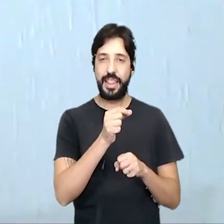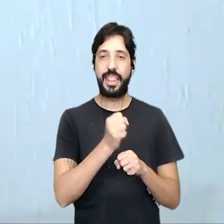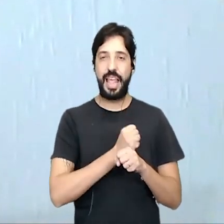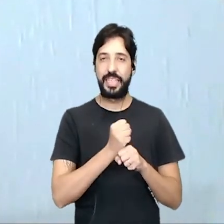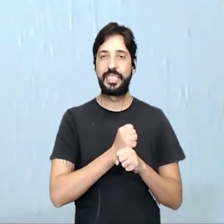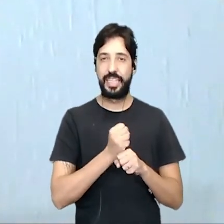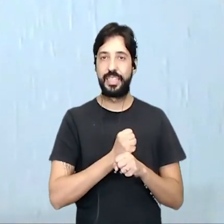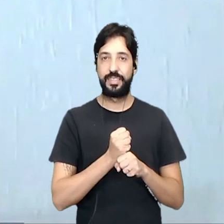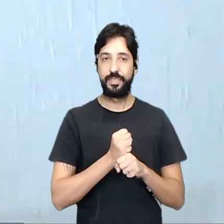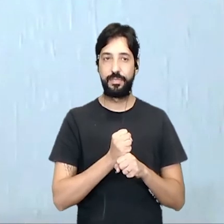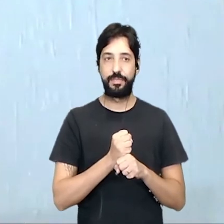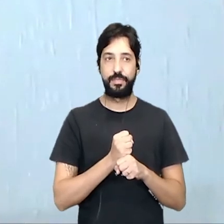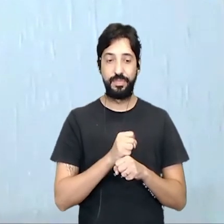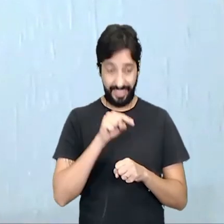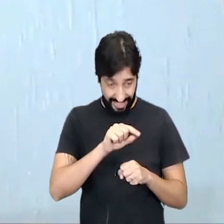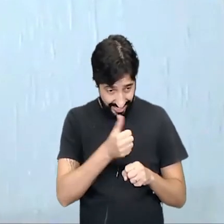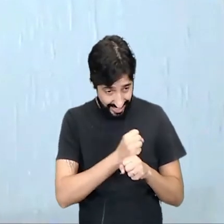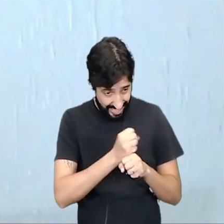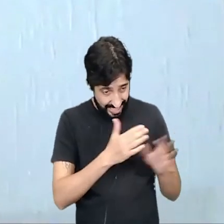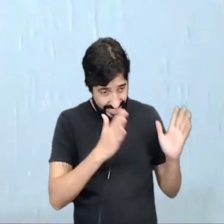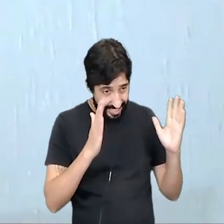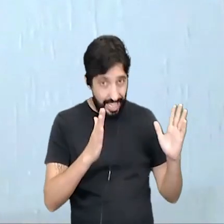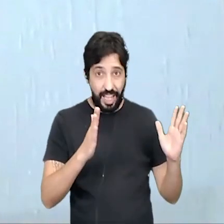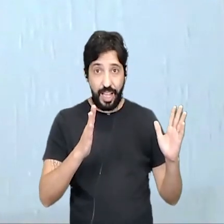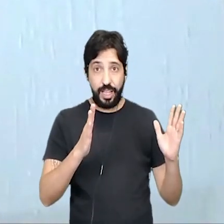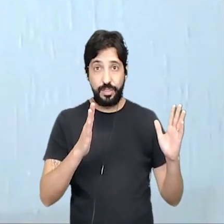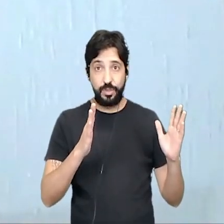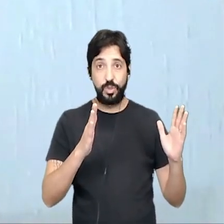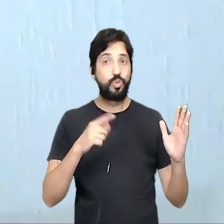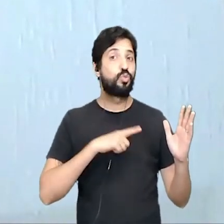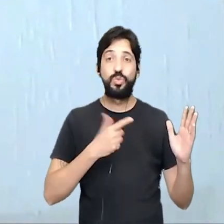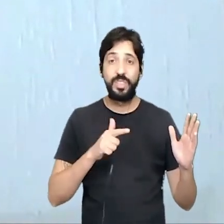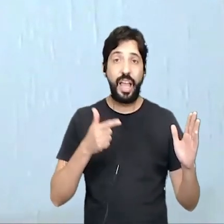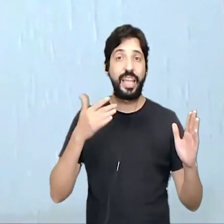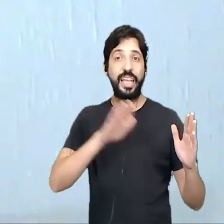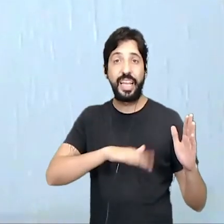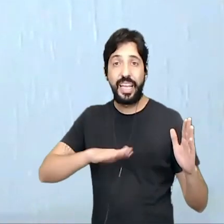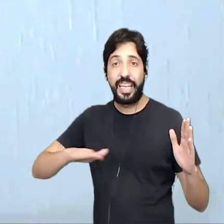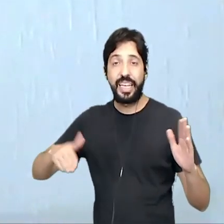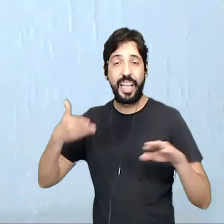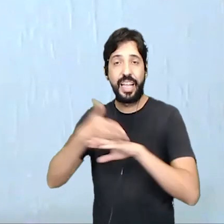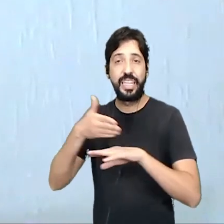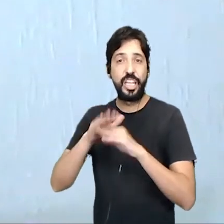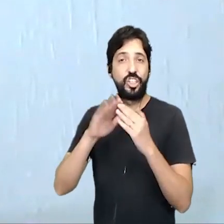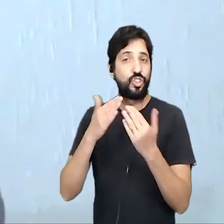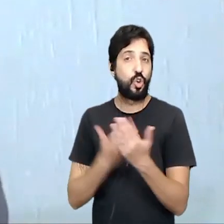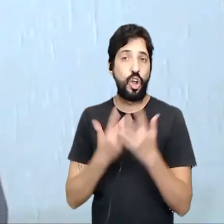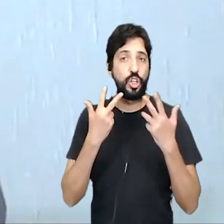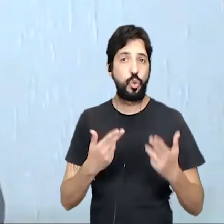década. Eu fiquei imaginando, gente, essa década a gente não vai ter crianças indo na escola como a gente pensa que a escola